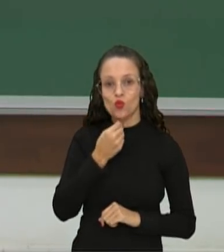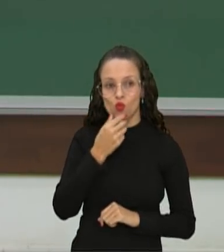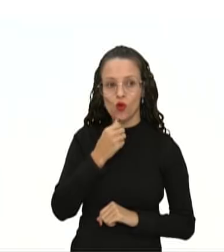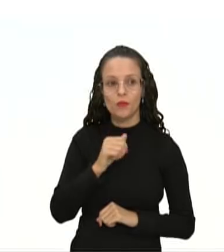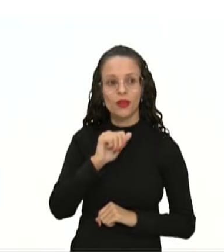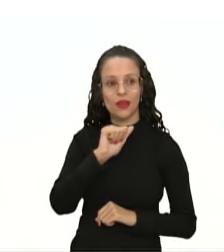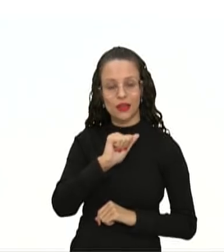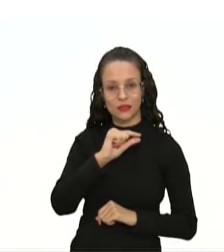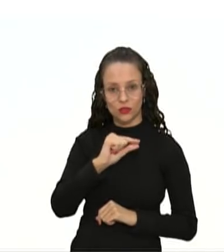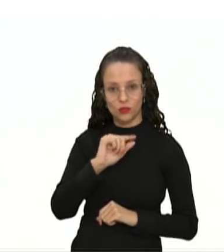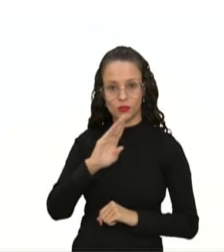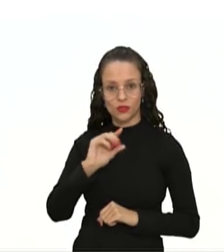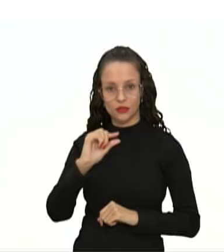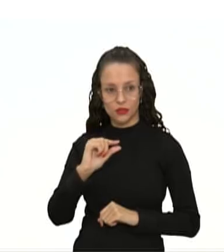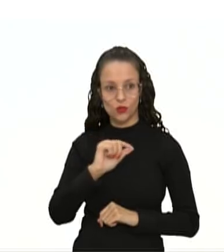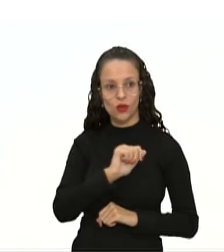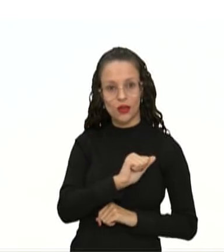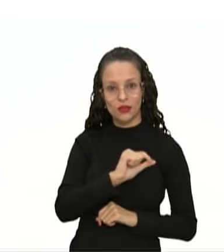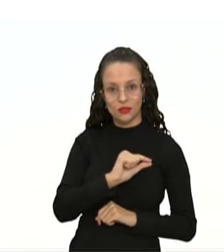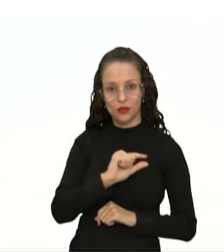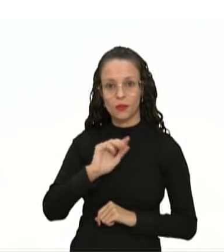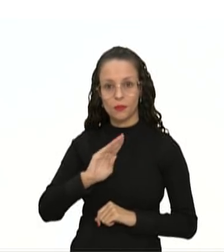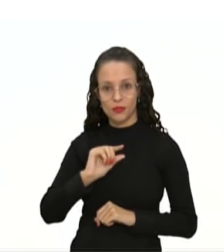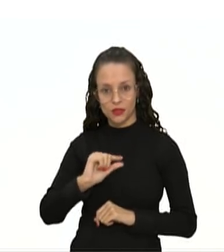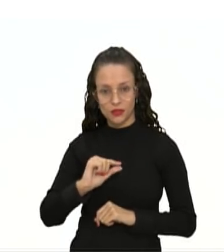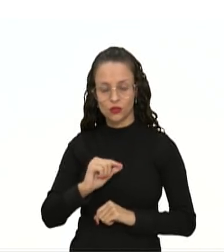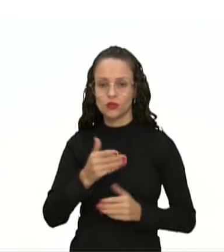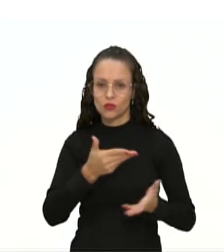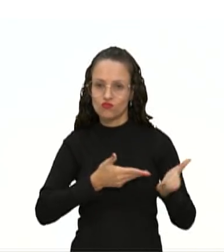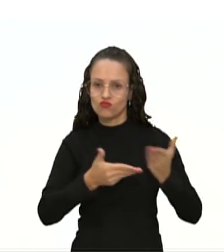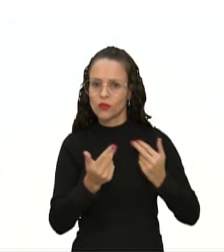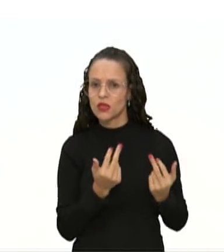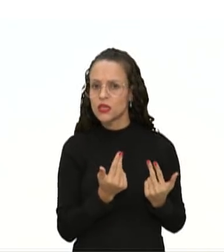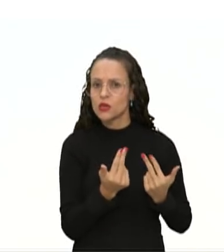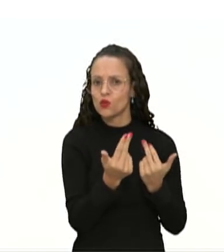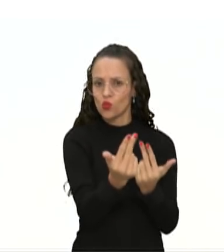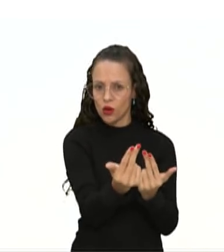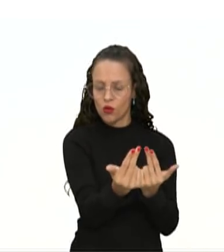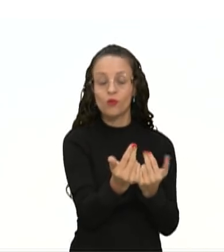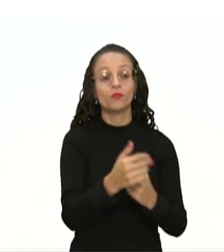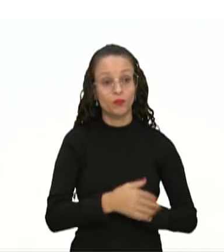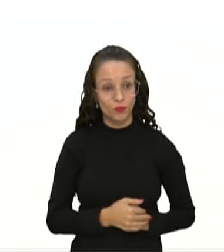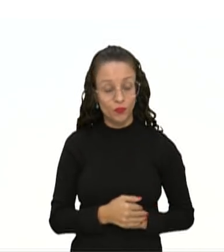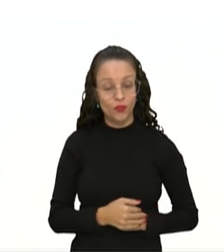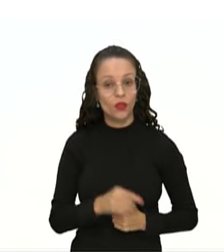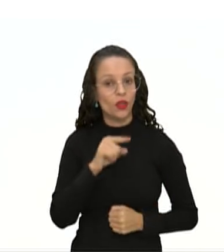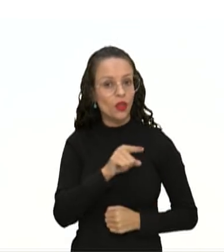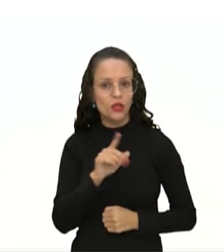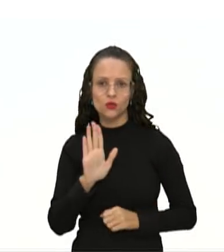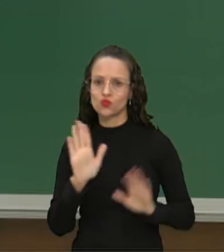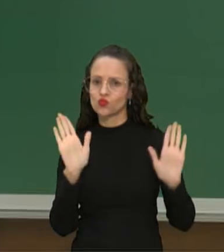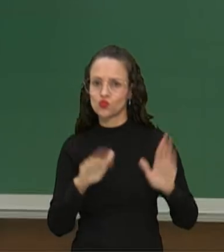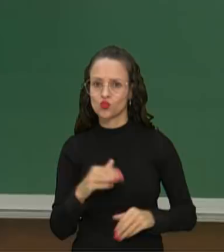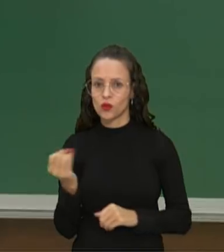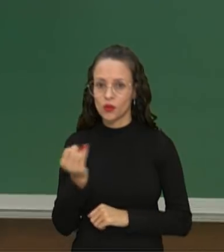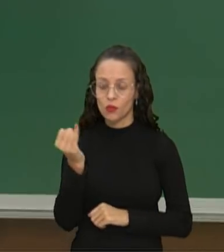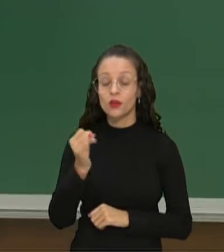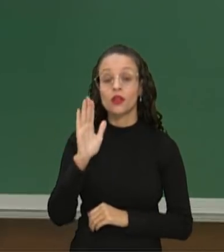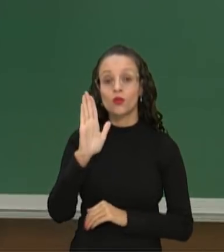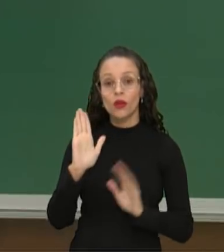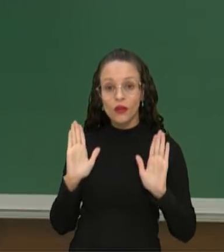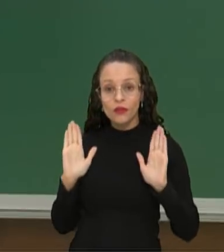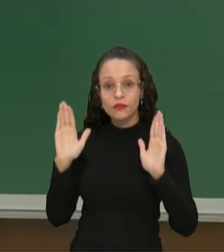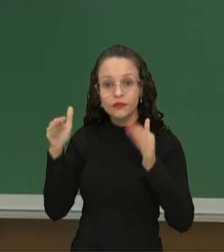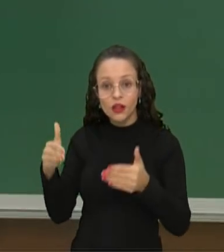Azinho, Bzinho, mesmo que ocorra uma troca, vai continuar tudo igual? Então, esse não é importante pra gente. A gente só